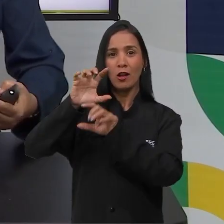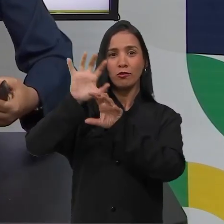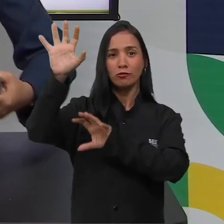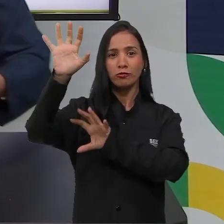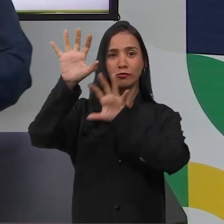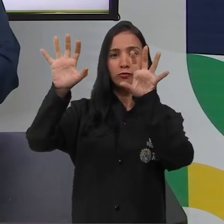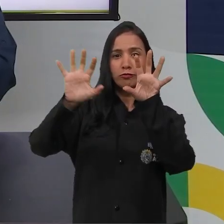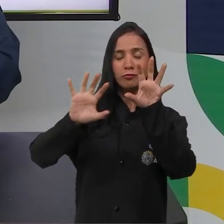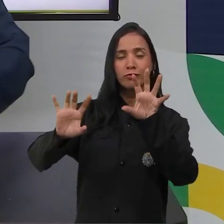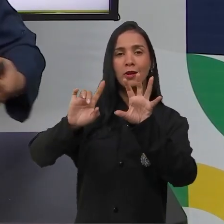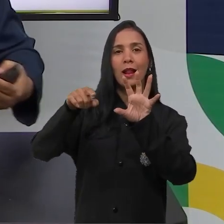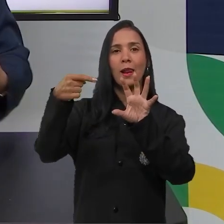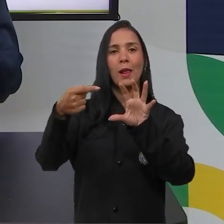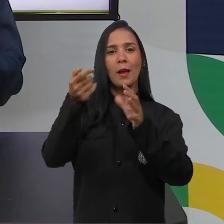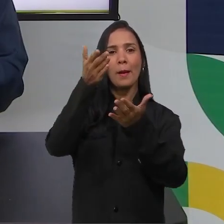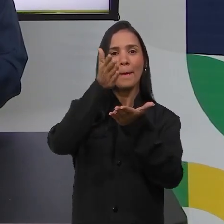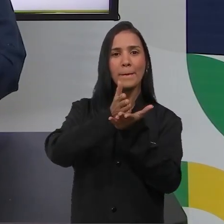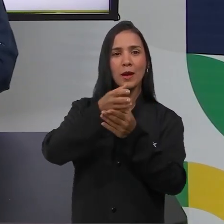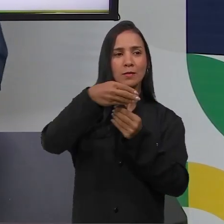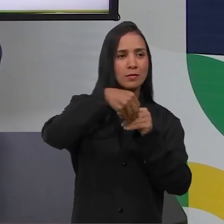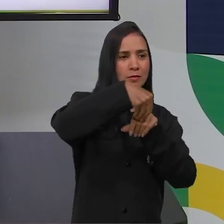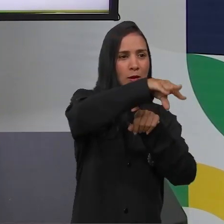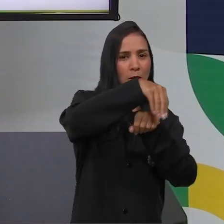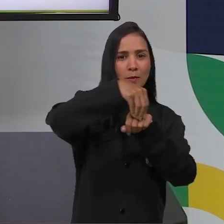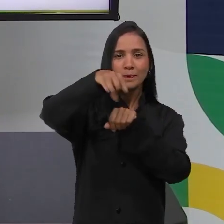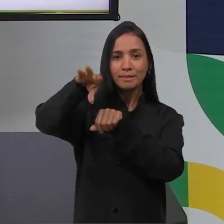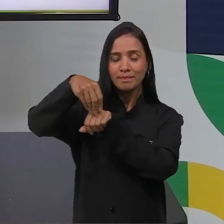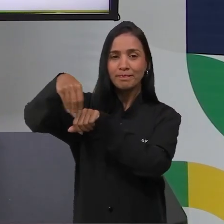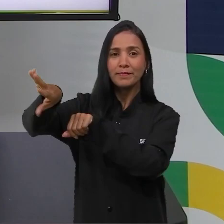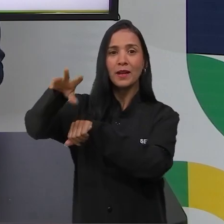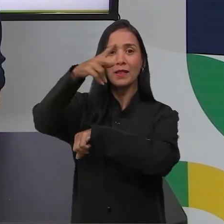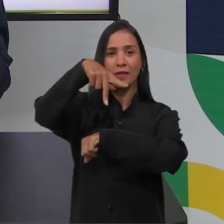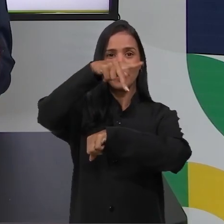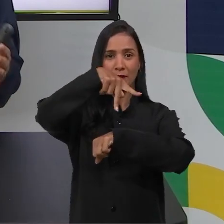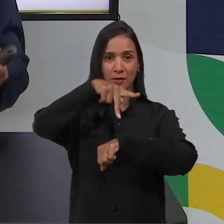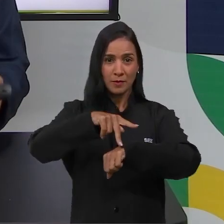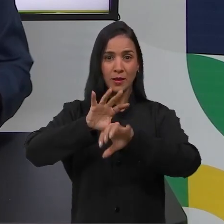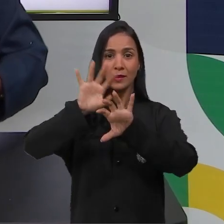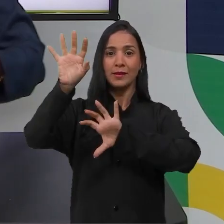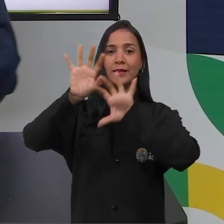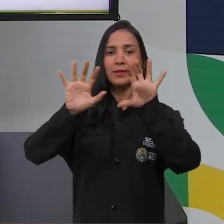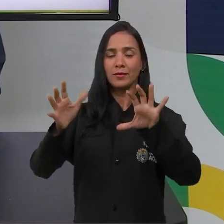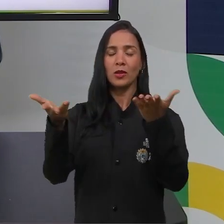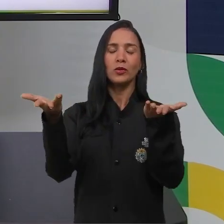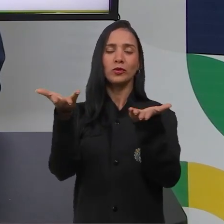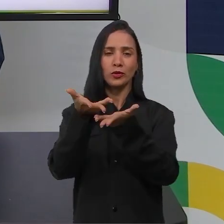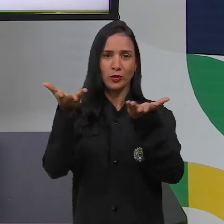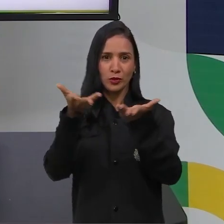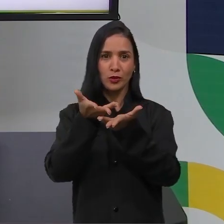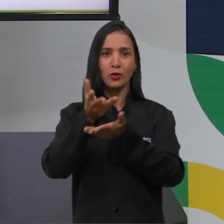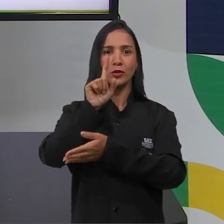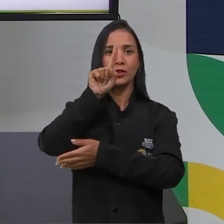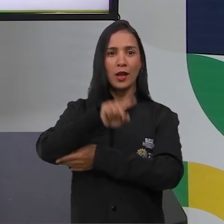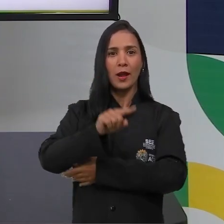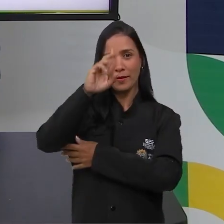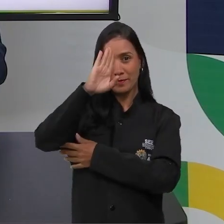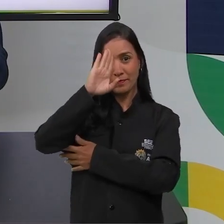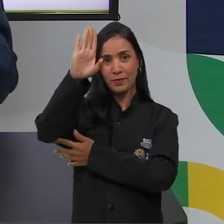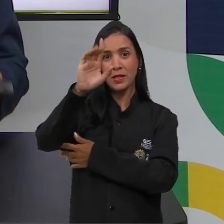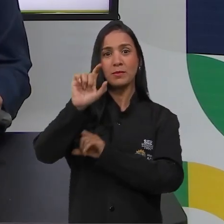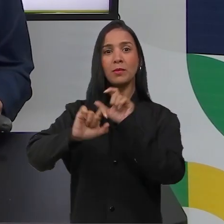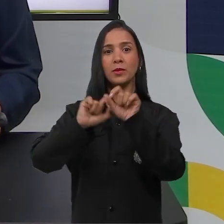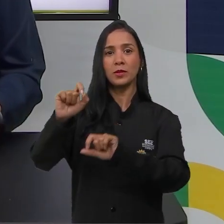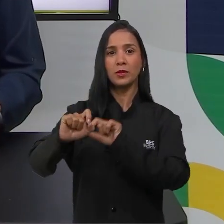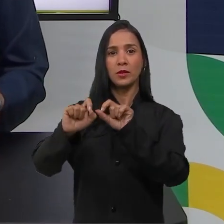partes e dividida entre vários países. Países esses que são pertencentes principalmente